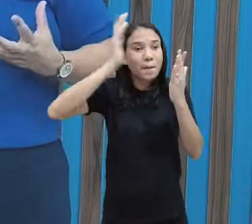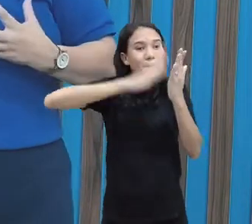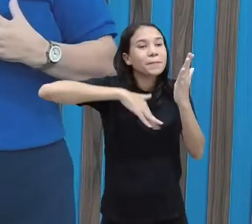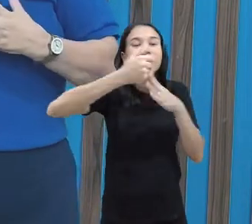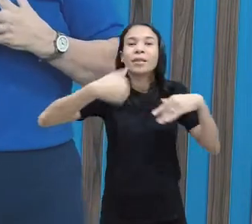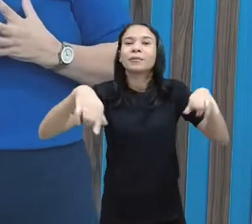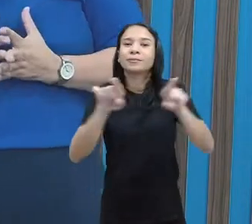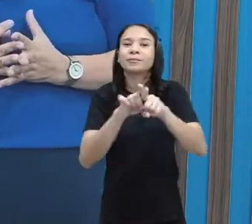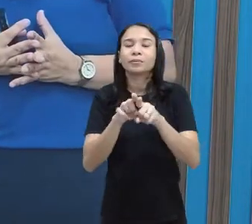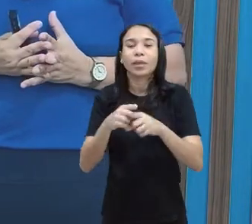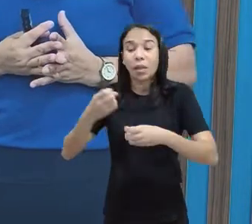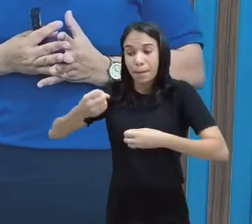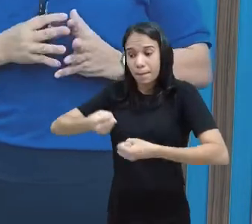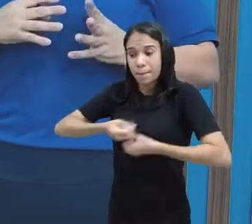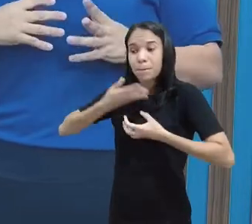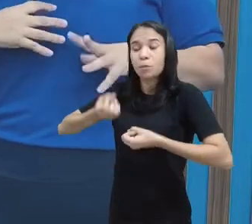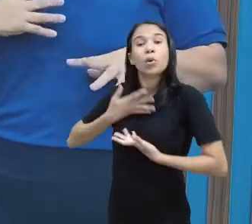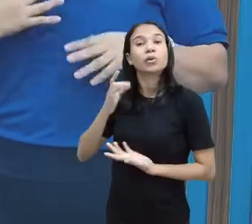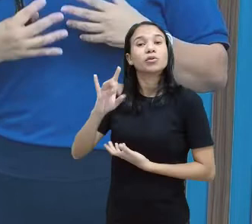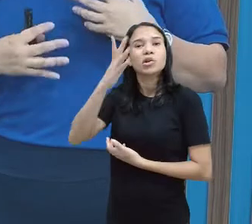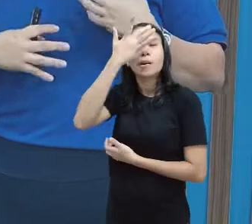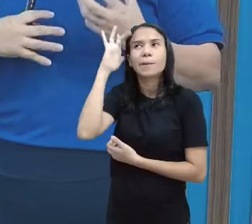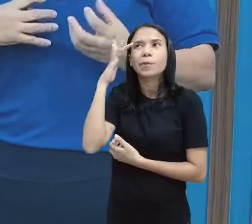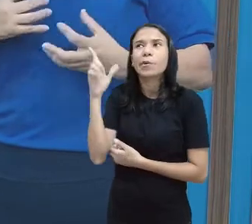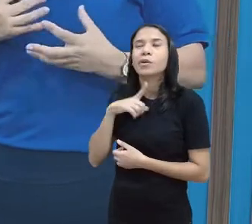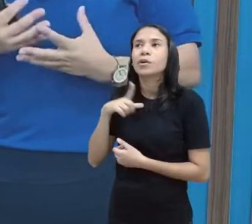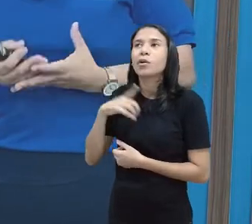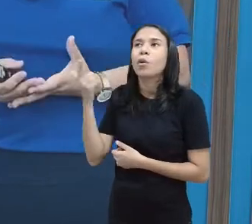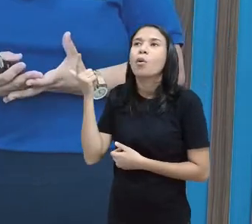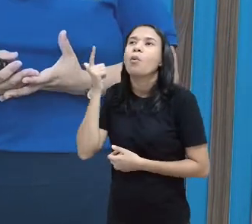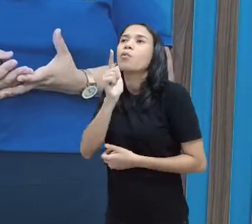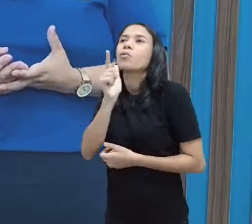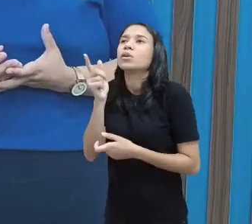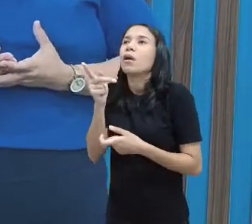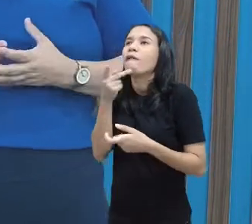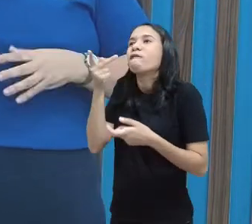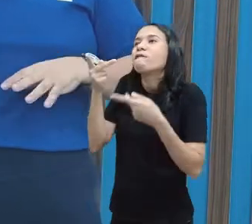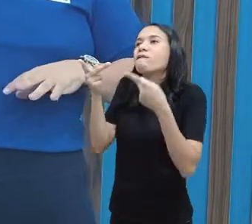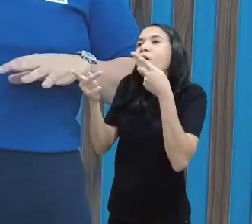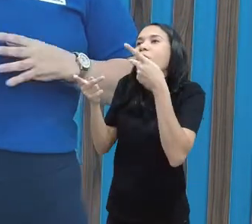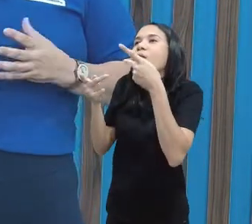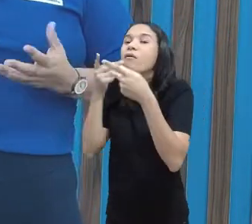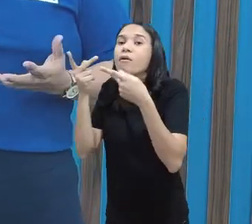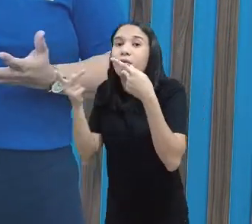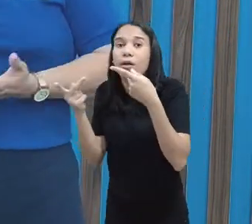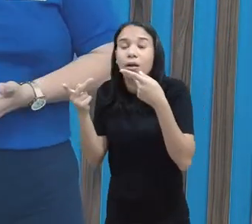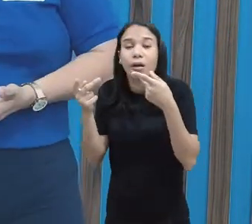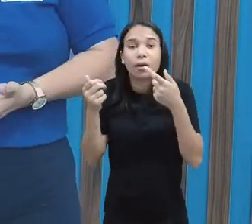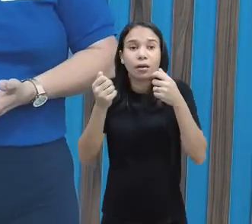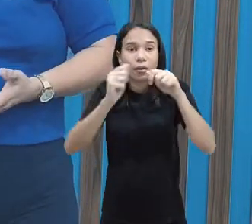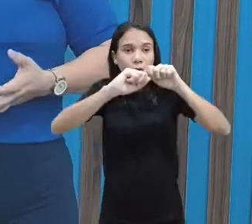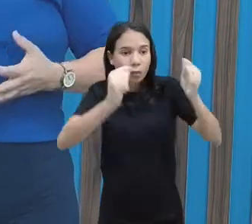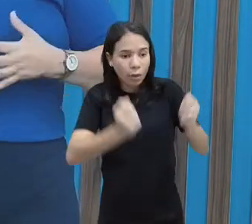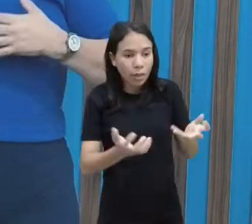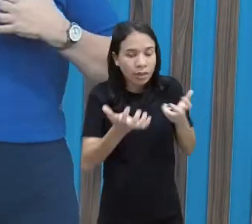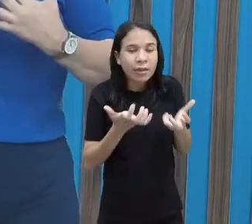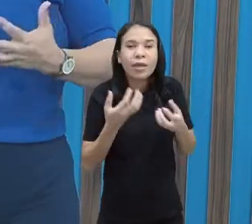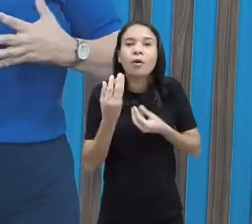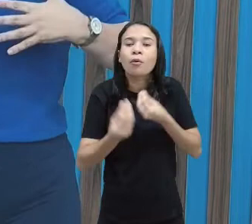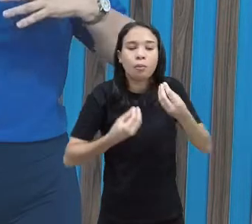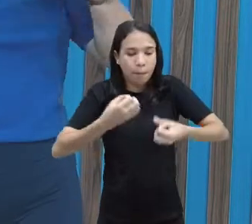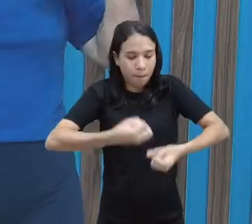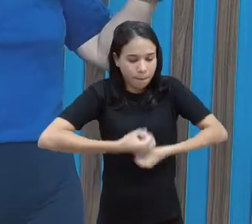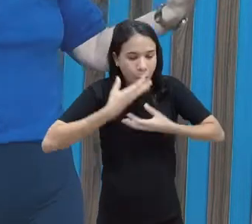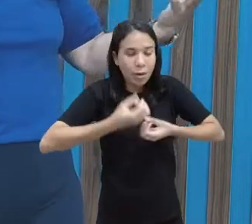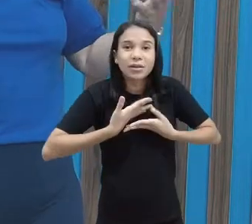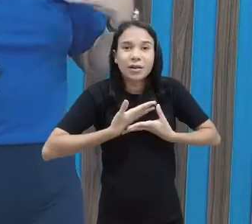era exclusiva daquelas pessoas que tinham o dom da palavra. E os artistas queriam fazer poesia visual, queriam fazer poesia